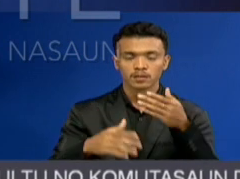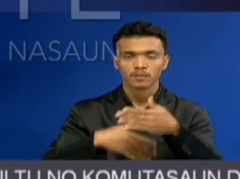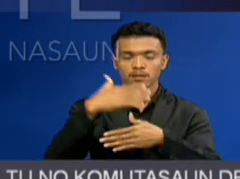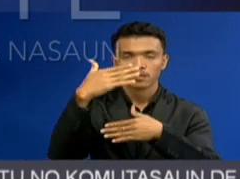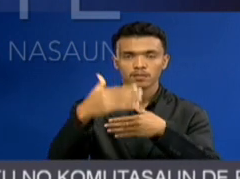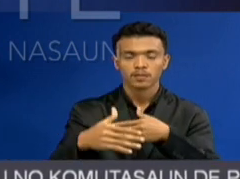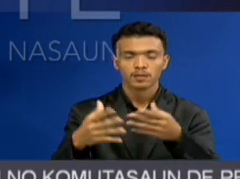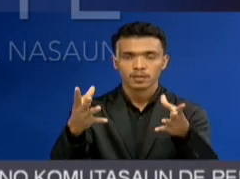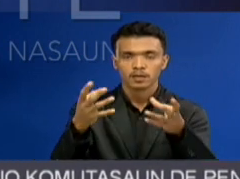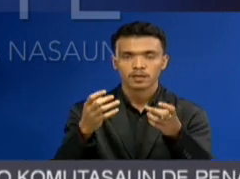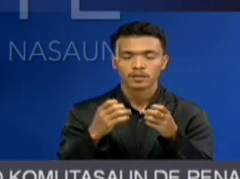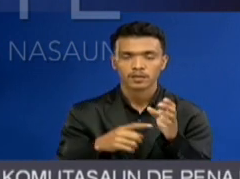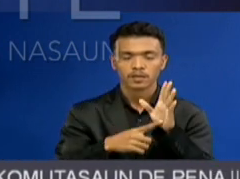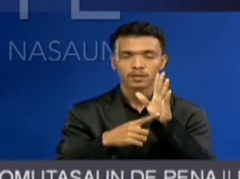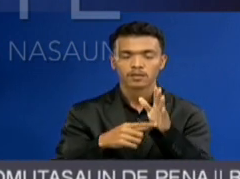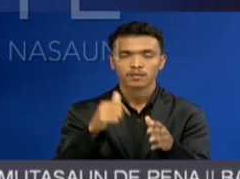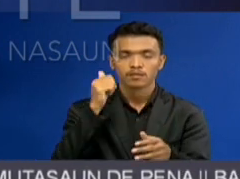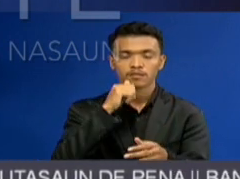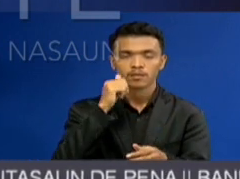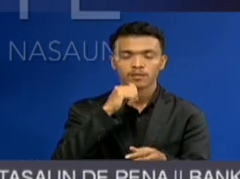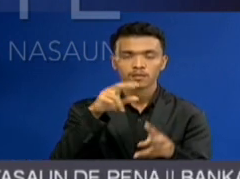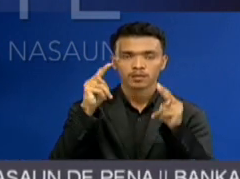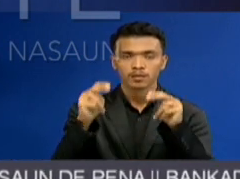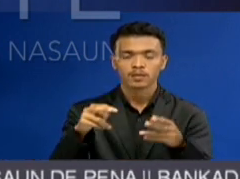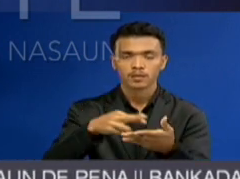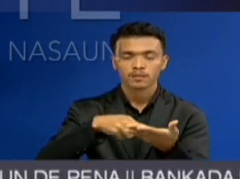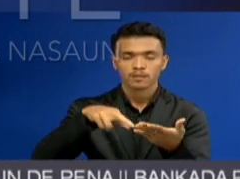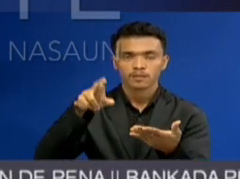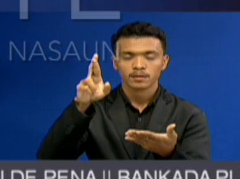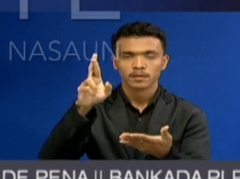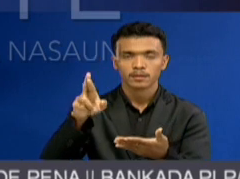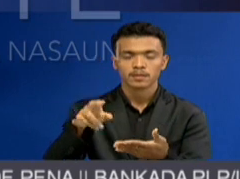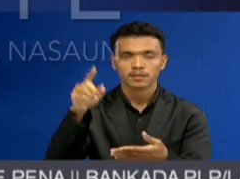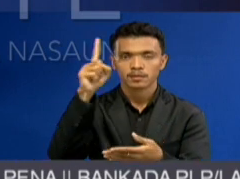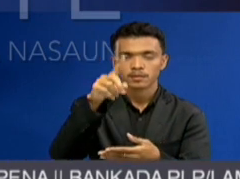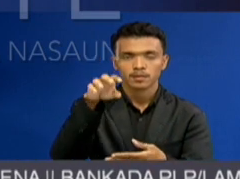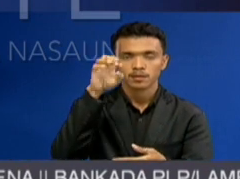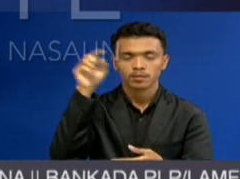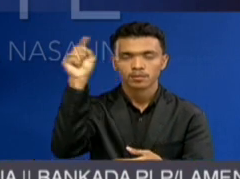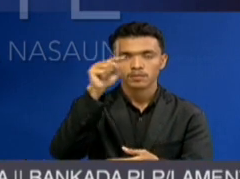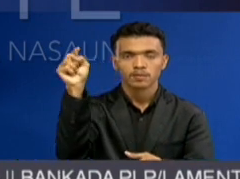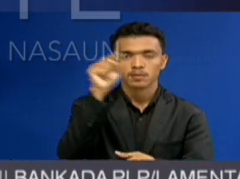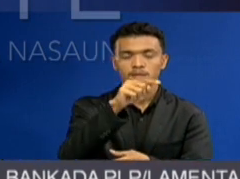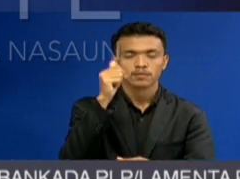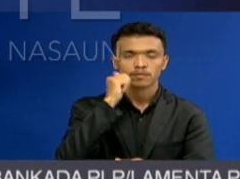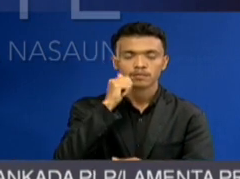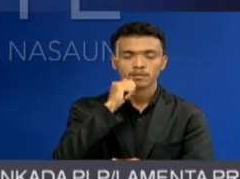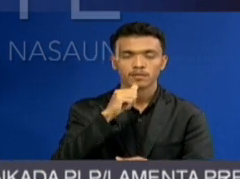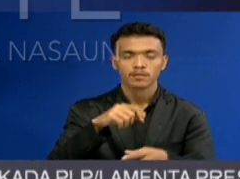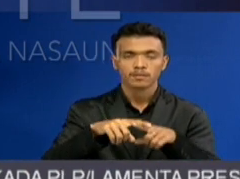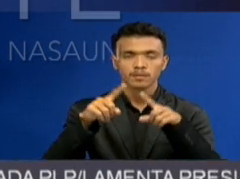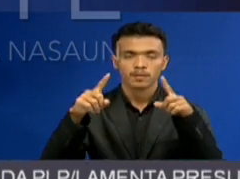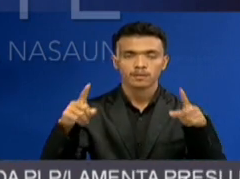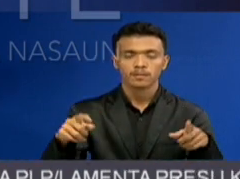akar percentagem feito ne tem que atu prece 100% feito mai be nini atingimento